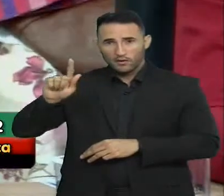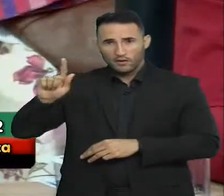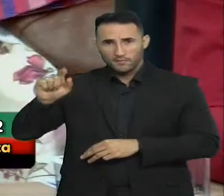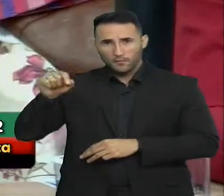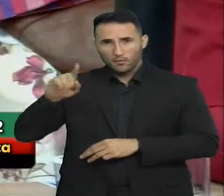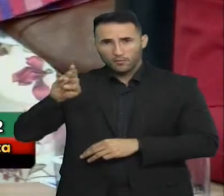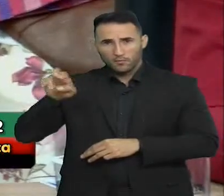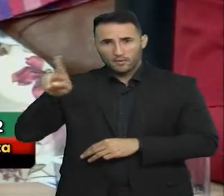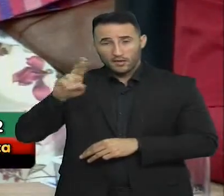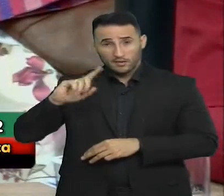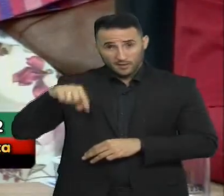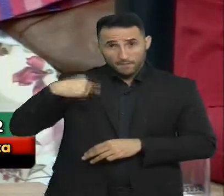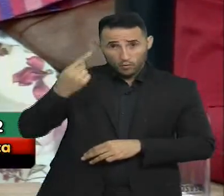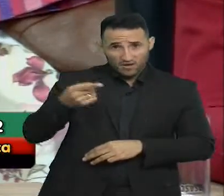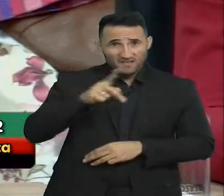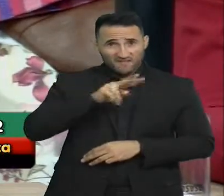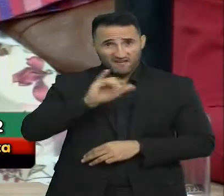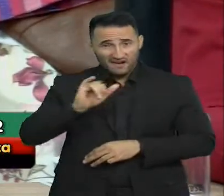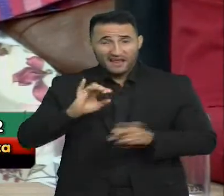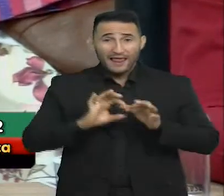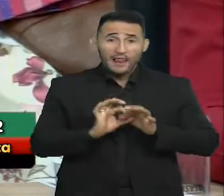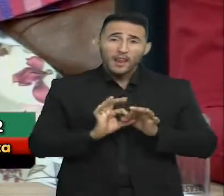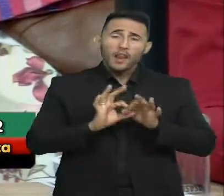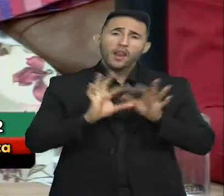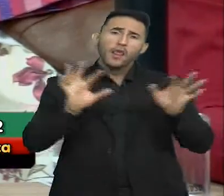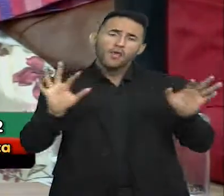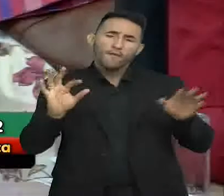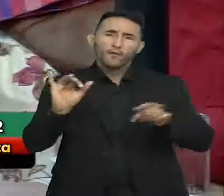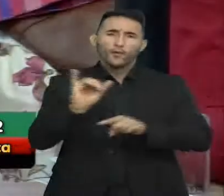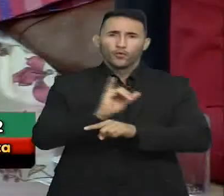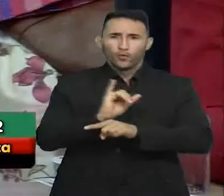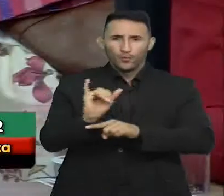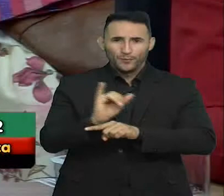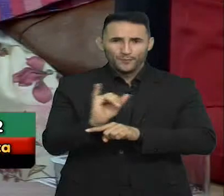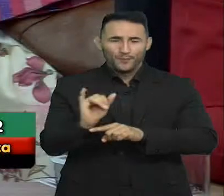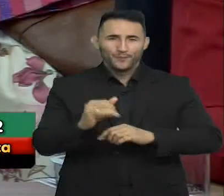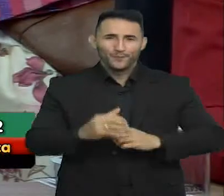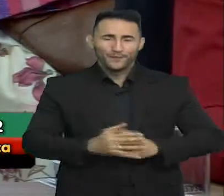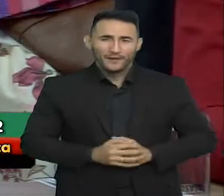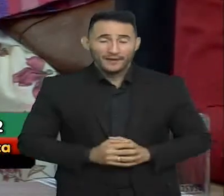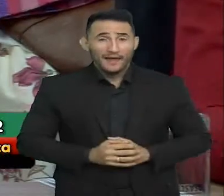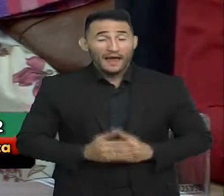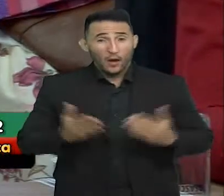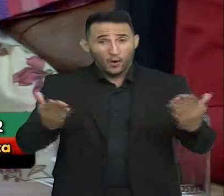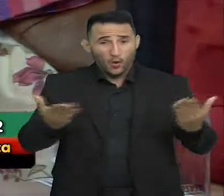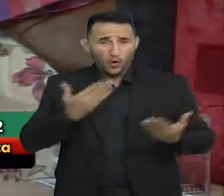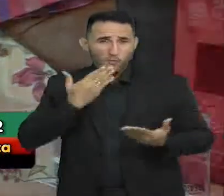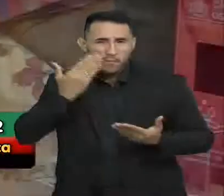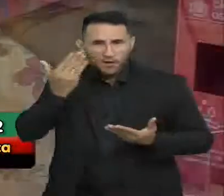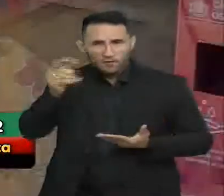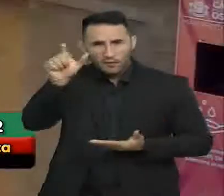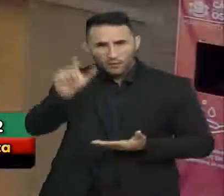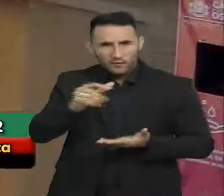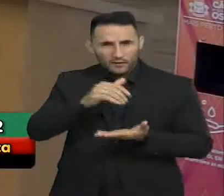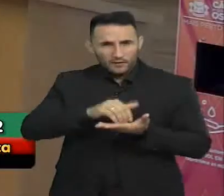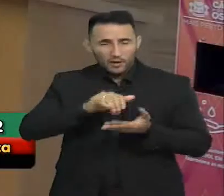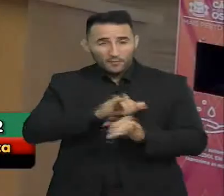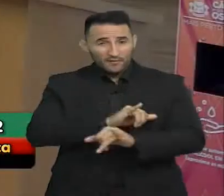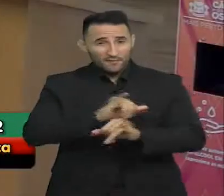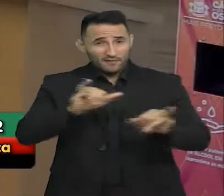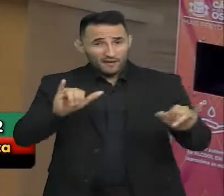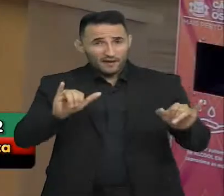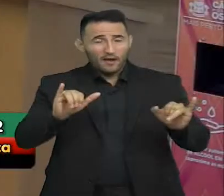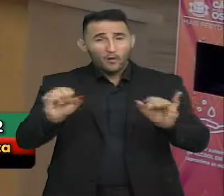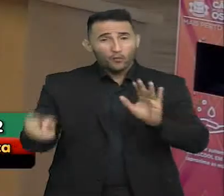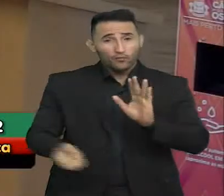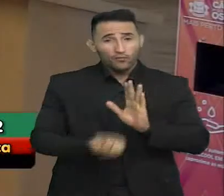www.osasco.sp.leg.br. E nos próximos dias, o evento também estará disponível no YouTube. Solicito ao senhor secretário que anuncie a presença dos